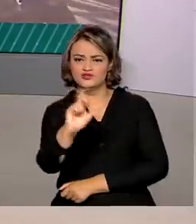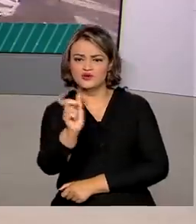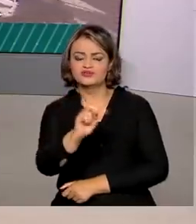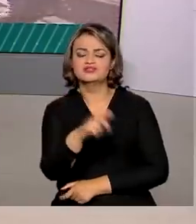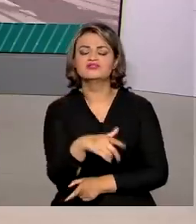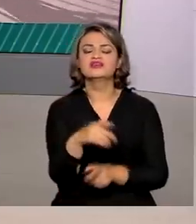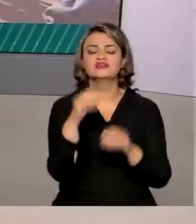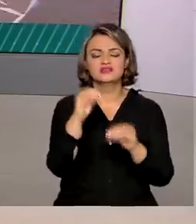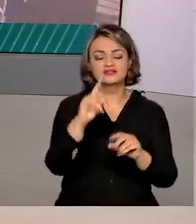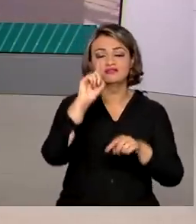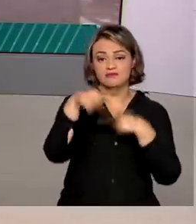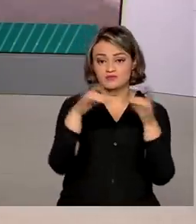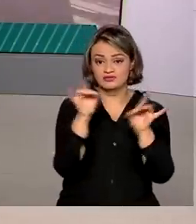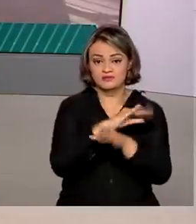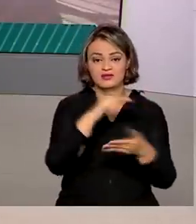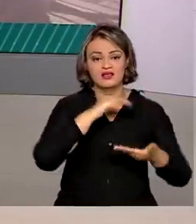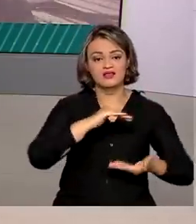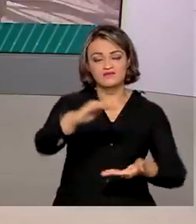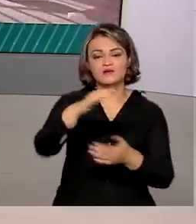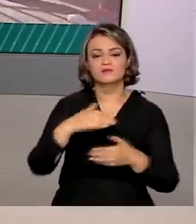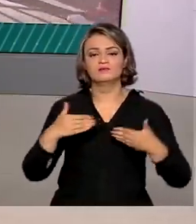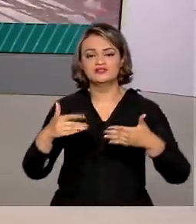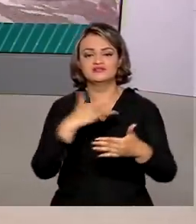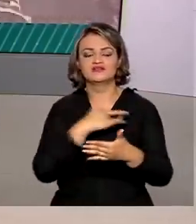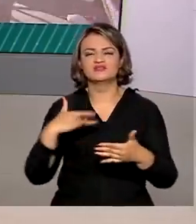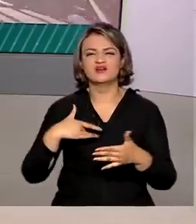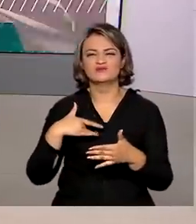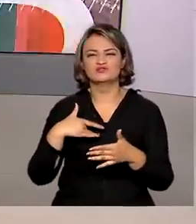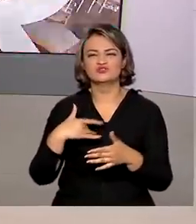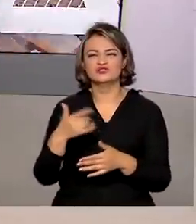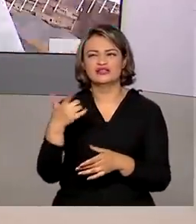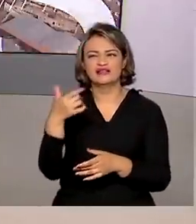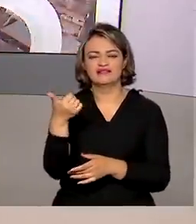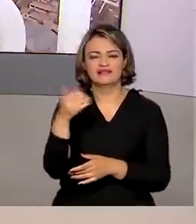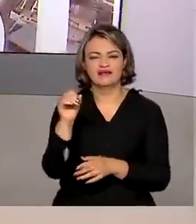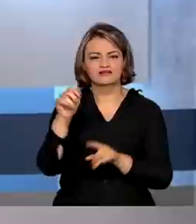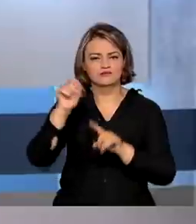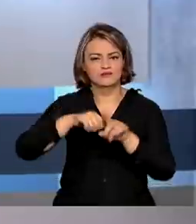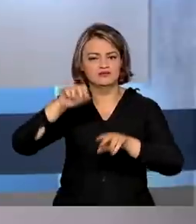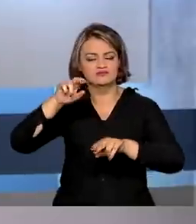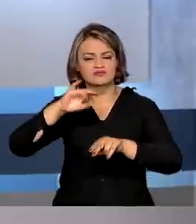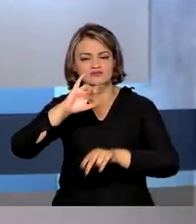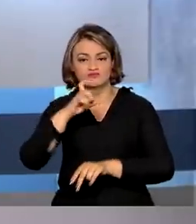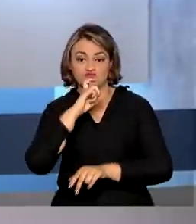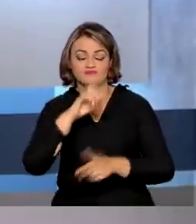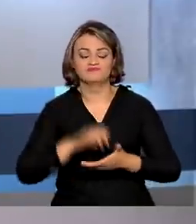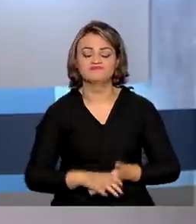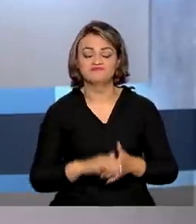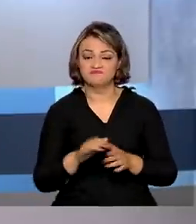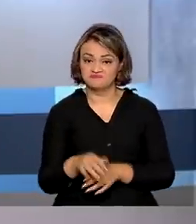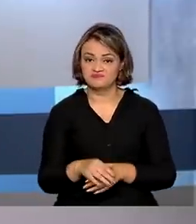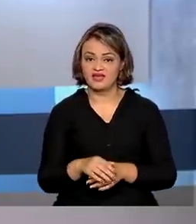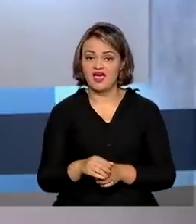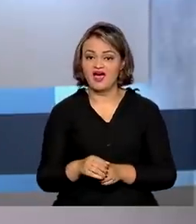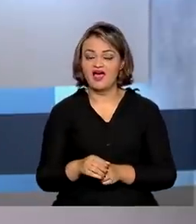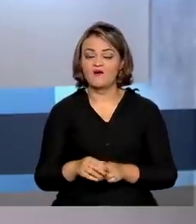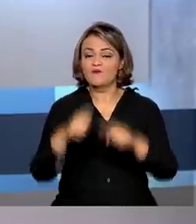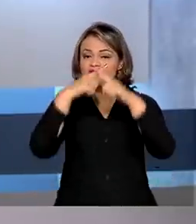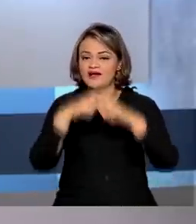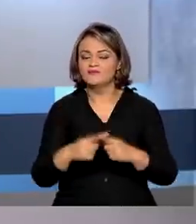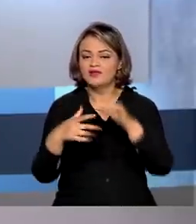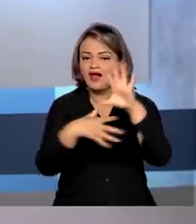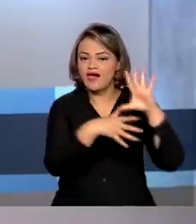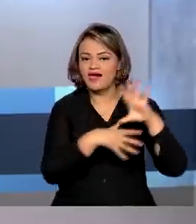imunizante que devem ser entregues ao Ministério da Saúde Até Dez de Julho a Copa América começou neste domingo no